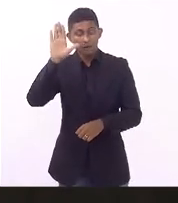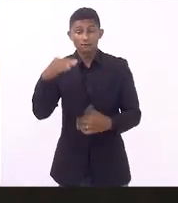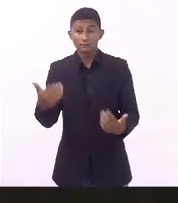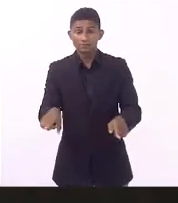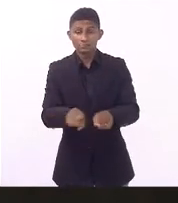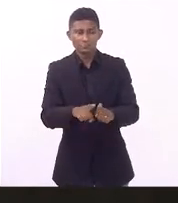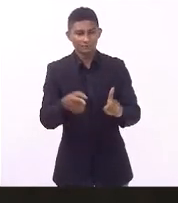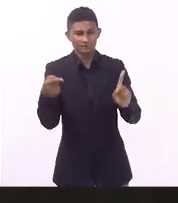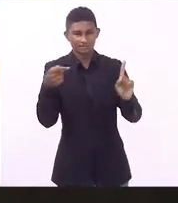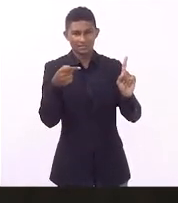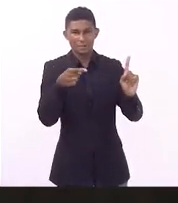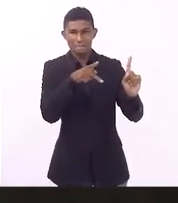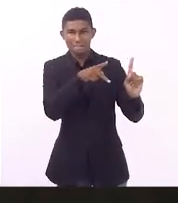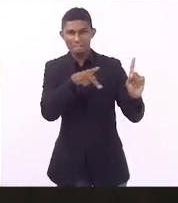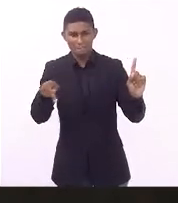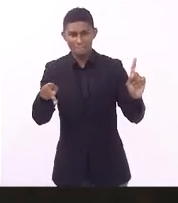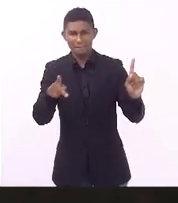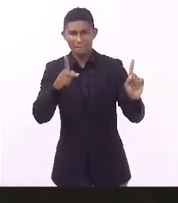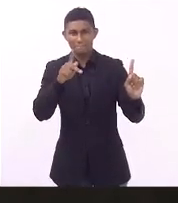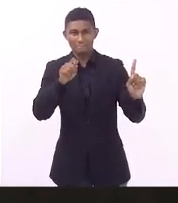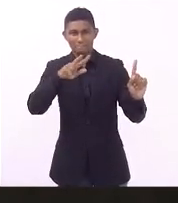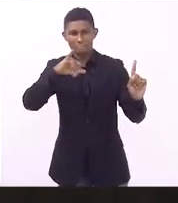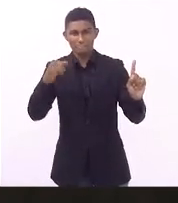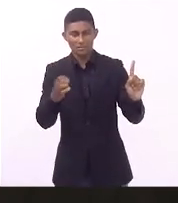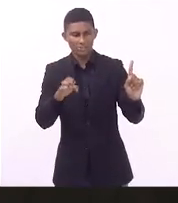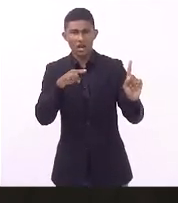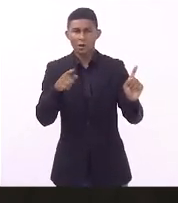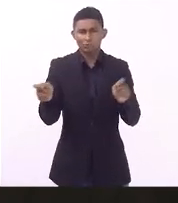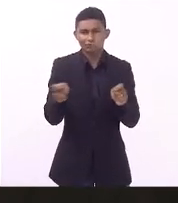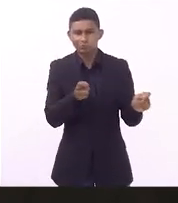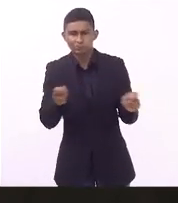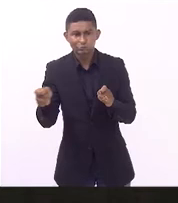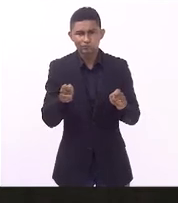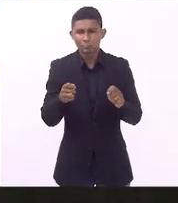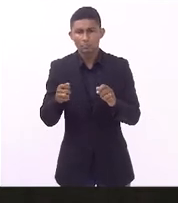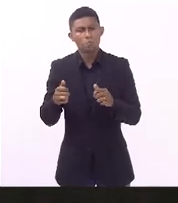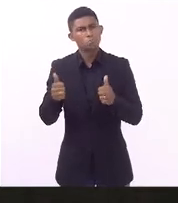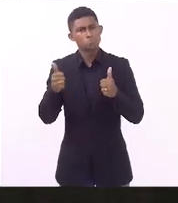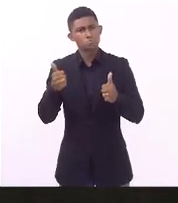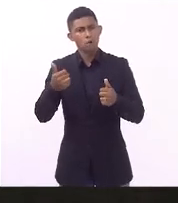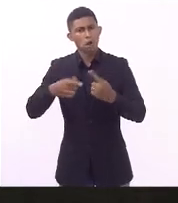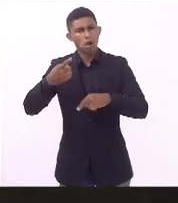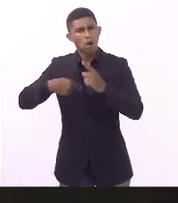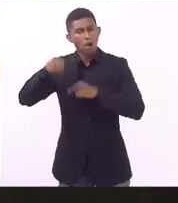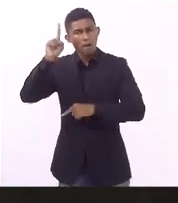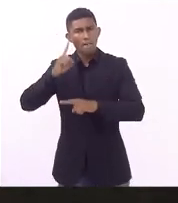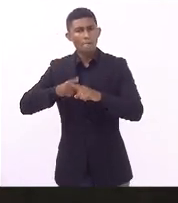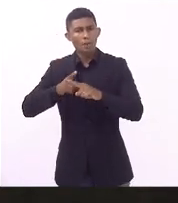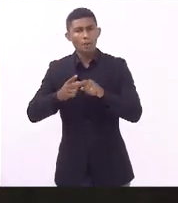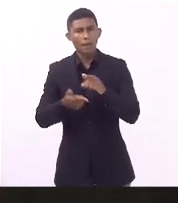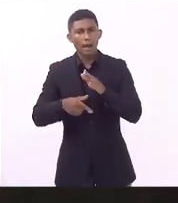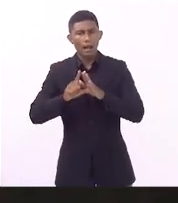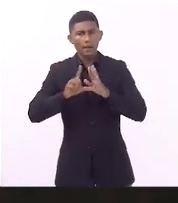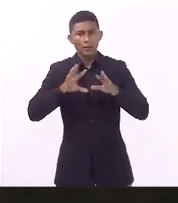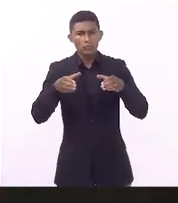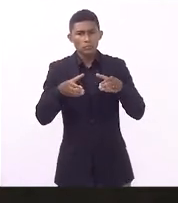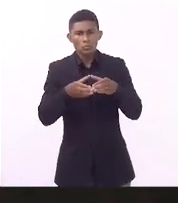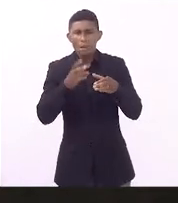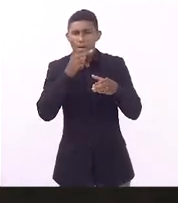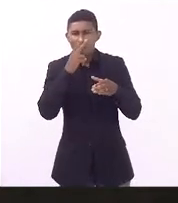ela pegou a BI num momento difícil, a entidade estava meio por baixo. E, nesses